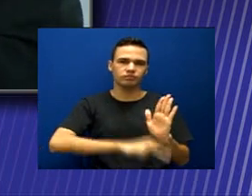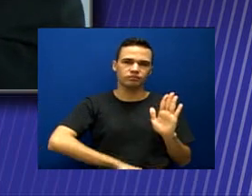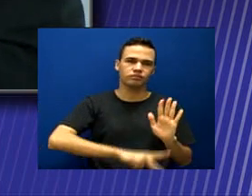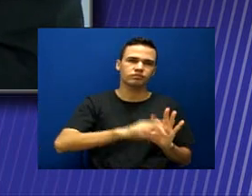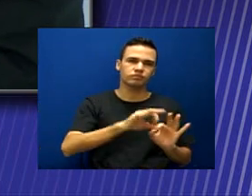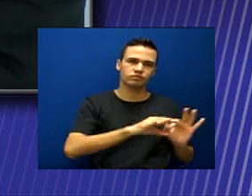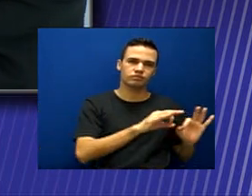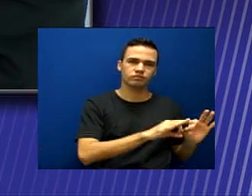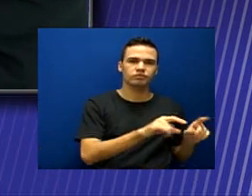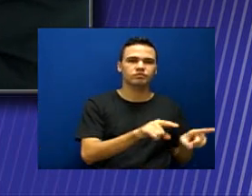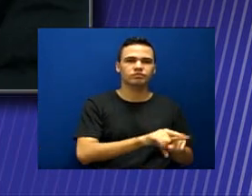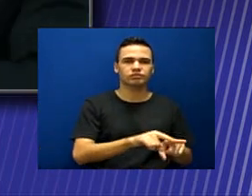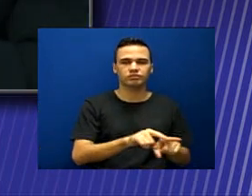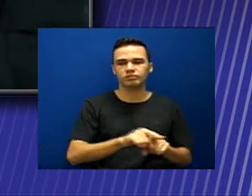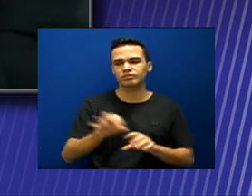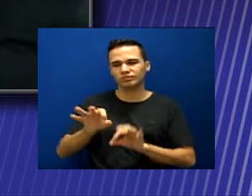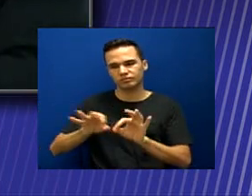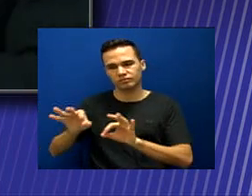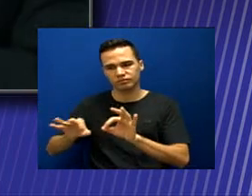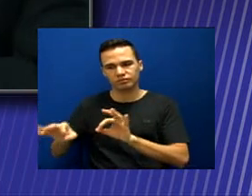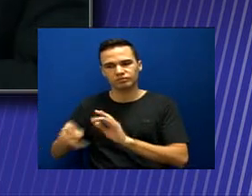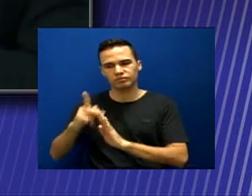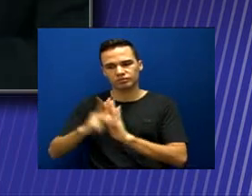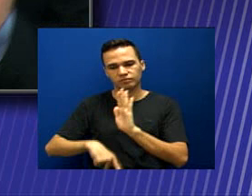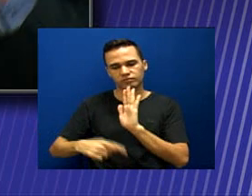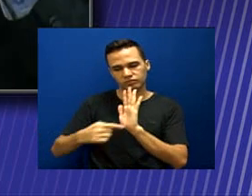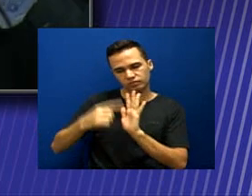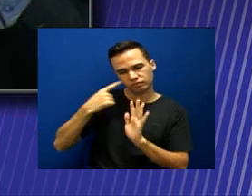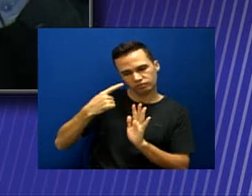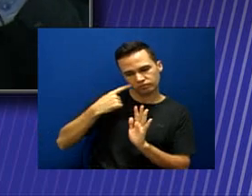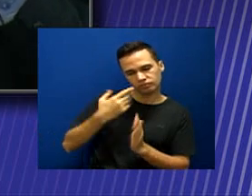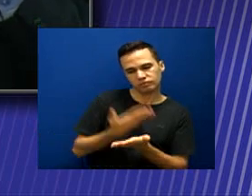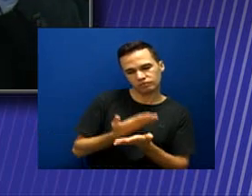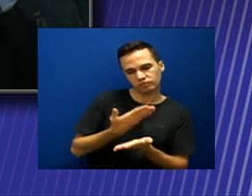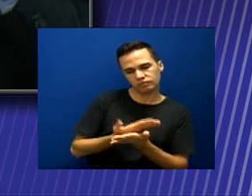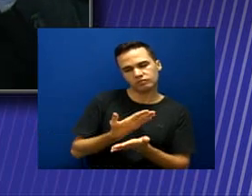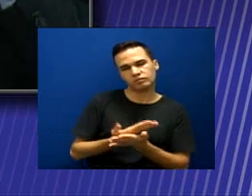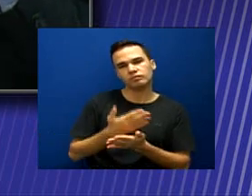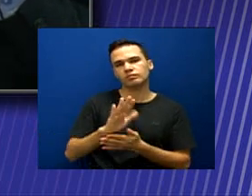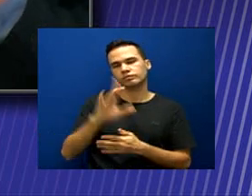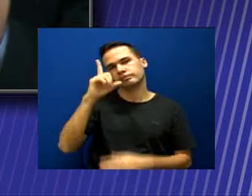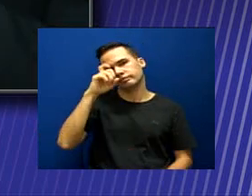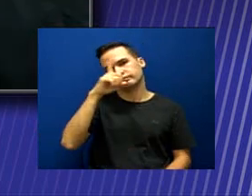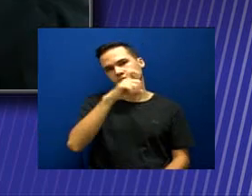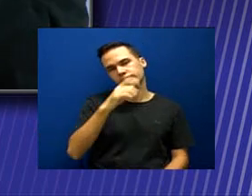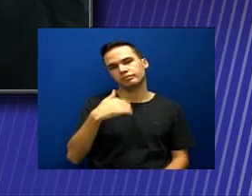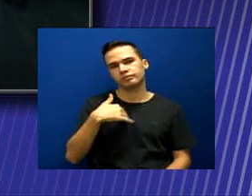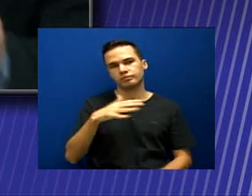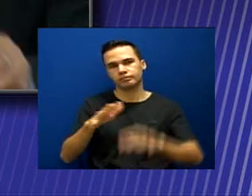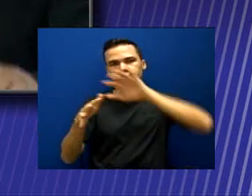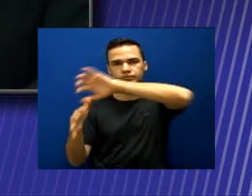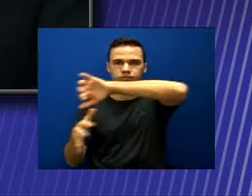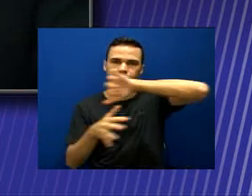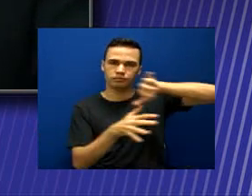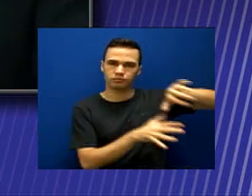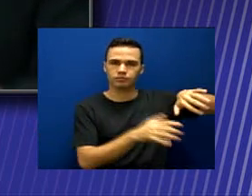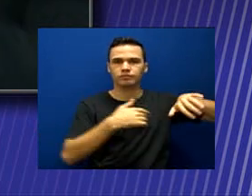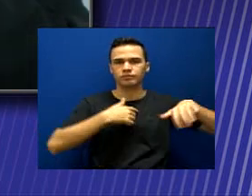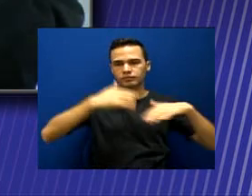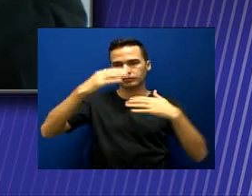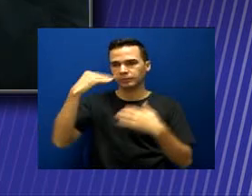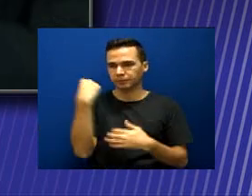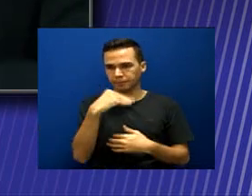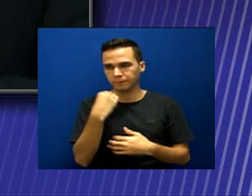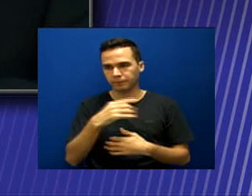projeto, tivemos que fazer adequação de projeto. Então, é difícil. Mas o que eu quero dizer, aproveitando o gancho de Vossa Excelência,